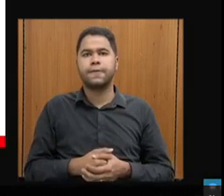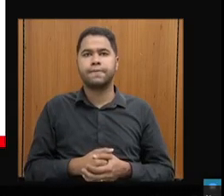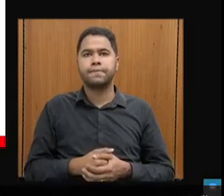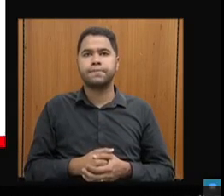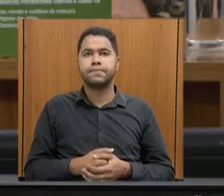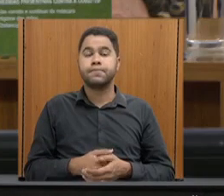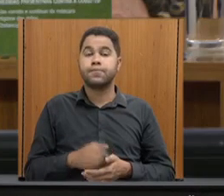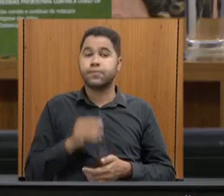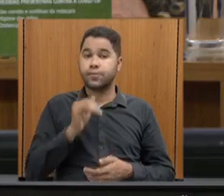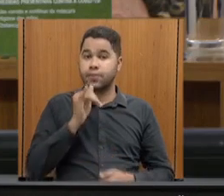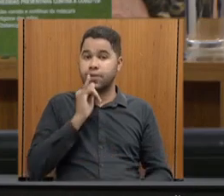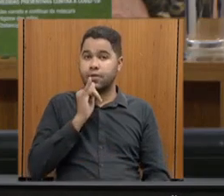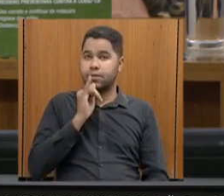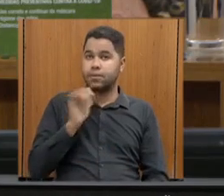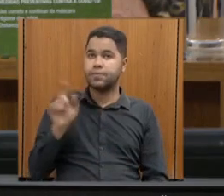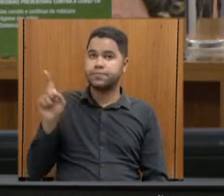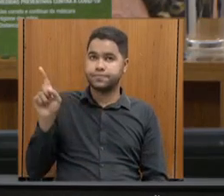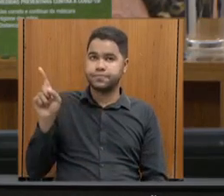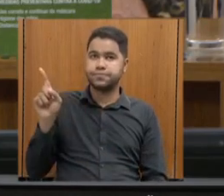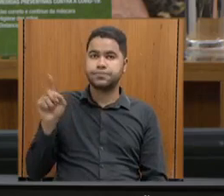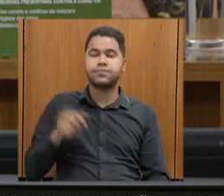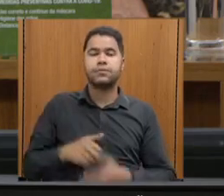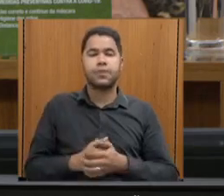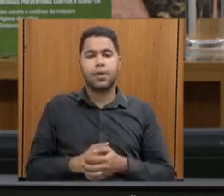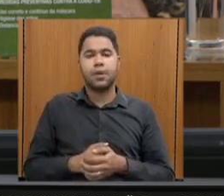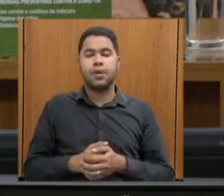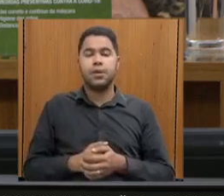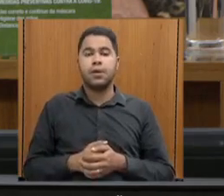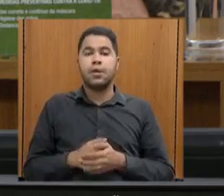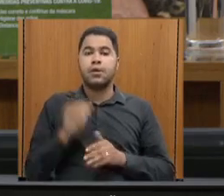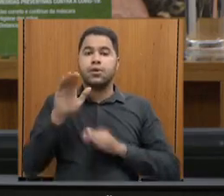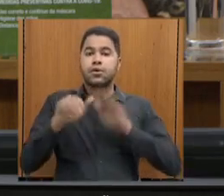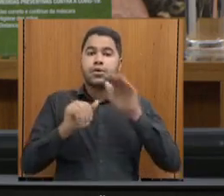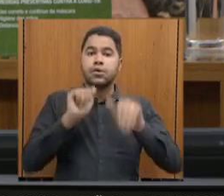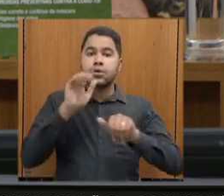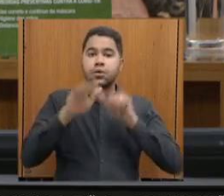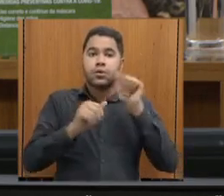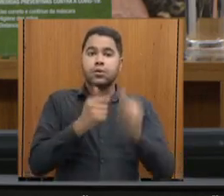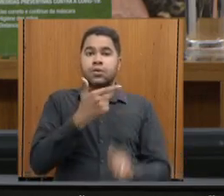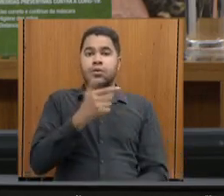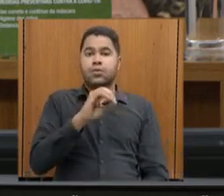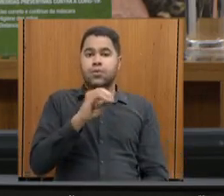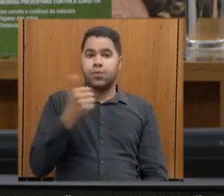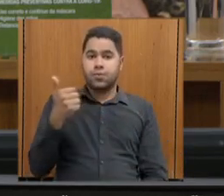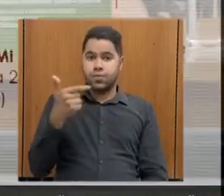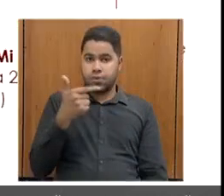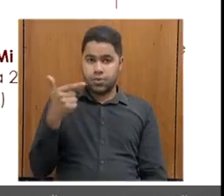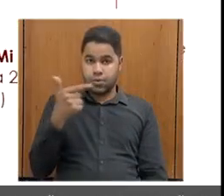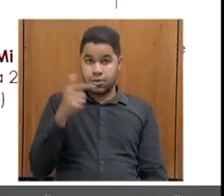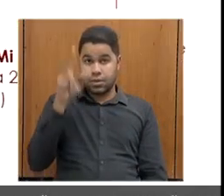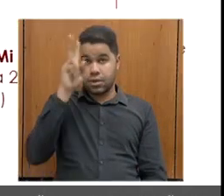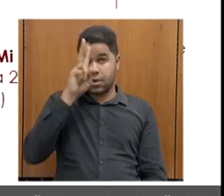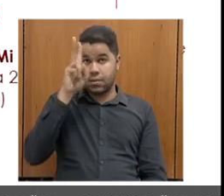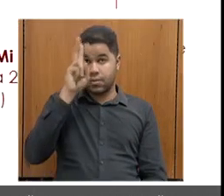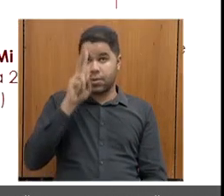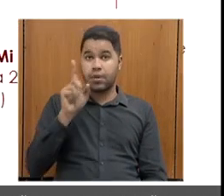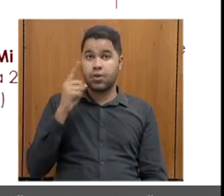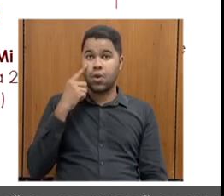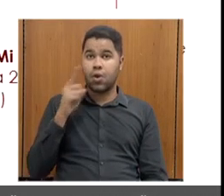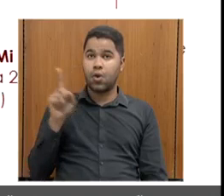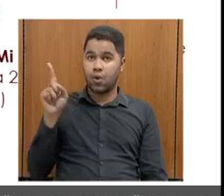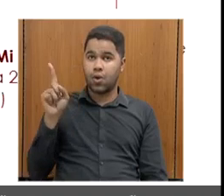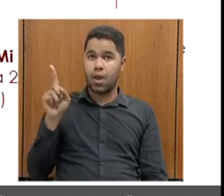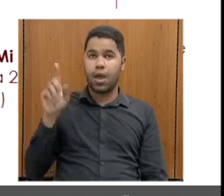aqui é um exemplo né das chamadas que foram feitas em 2022 Lembrando que fizemos o